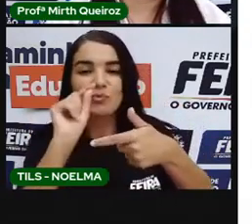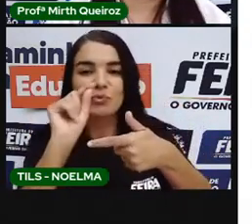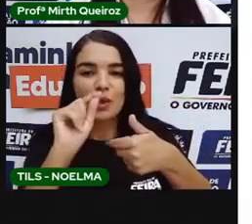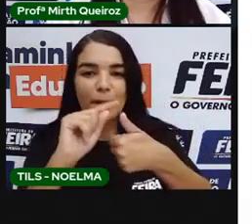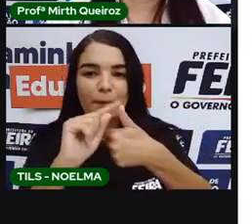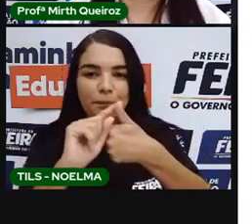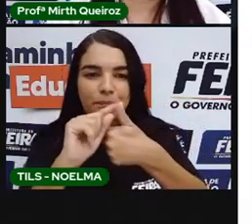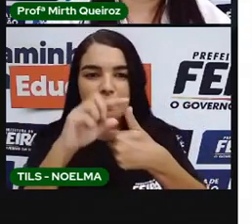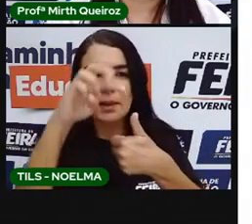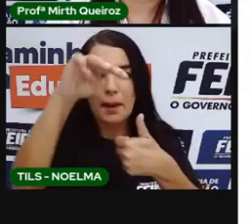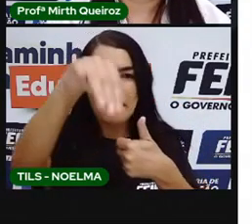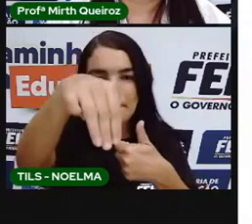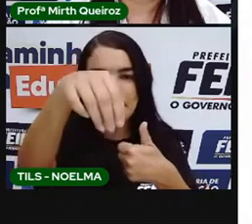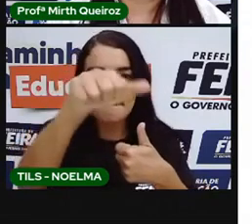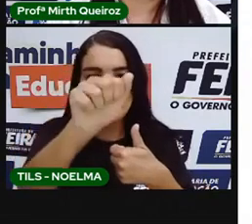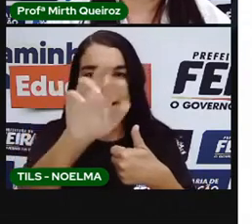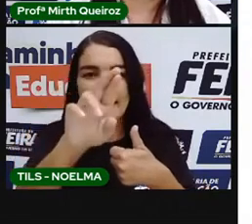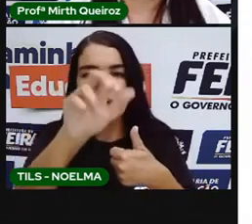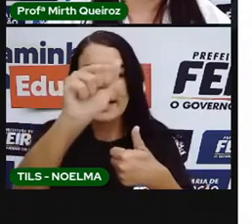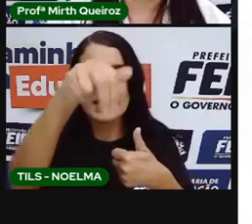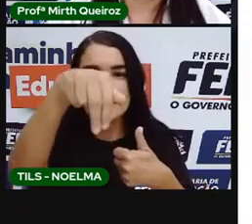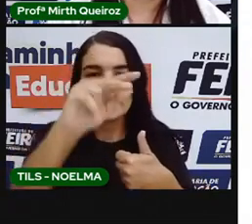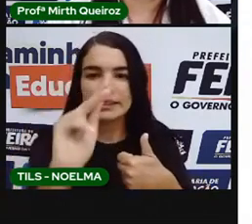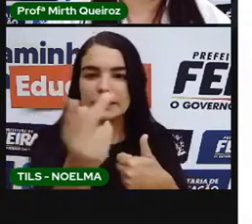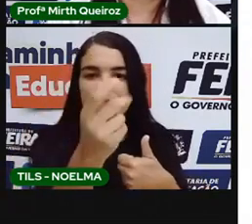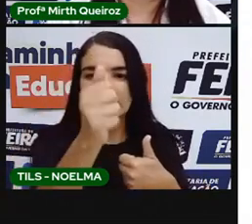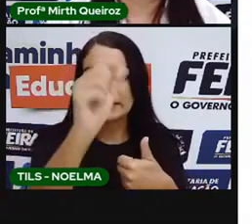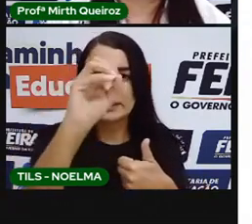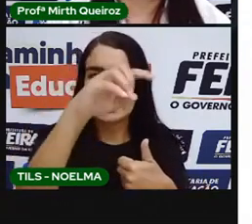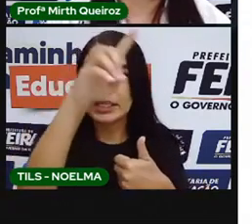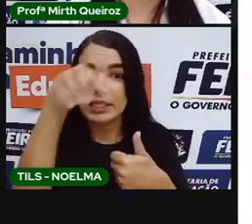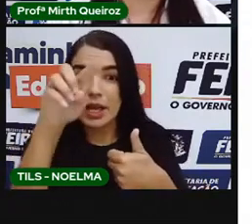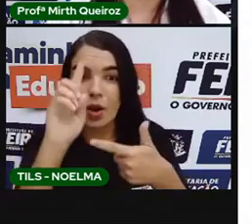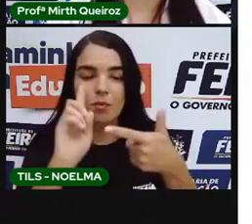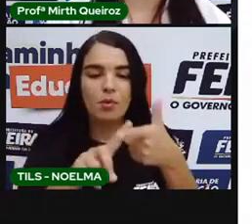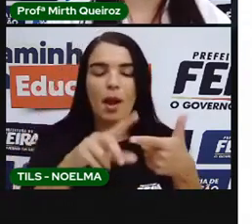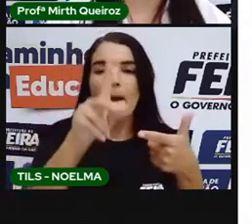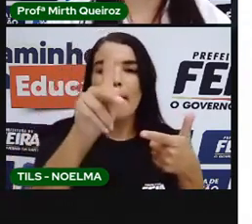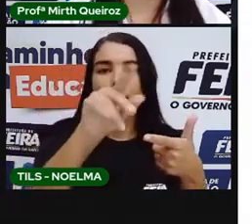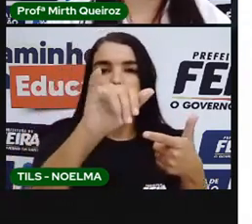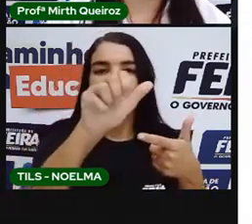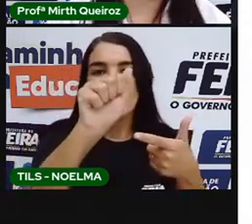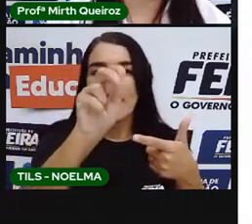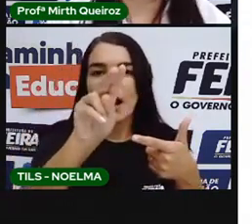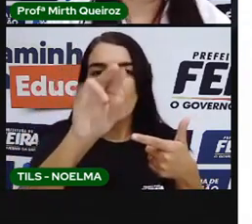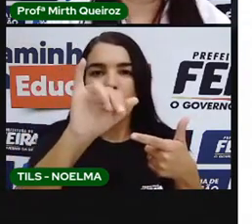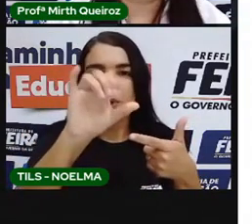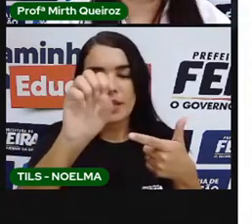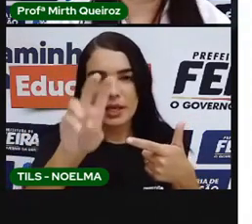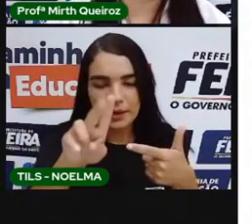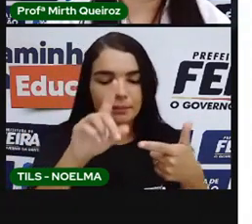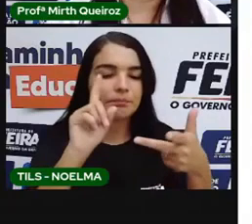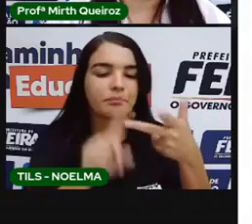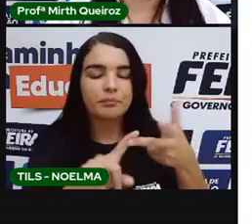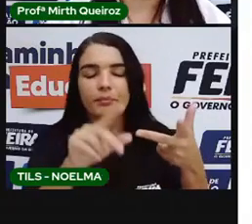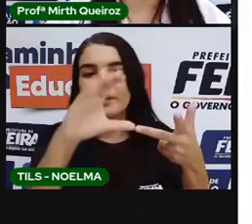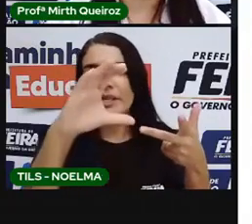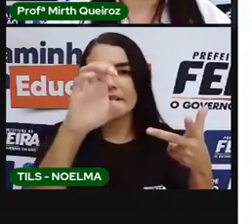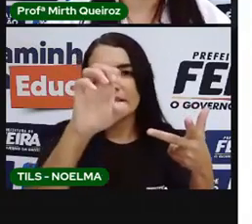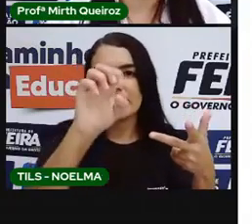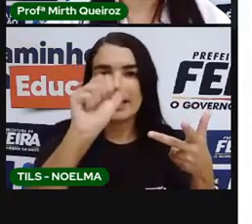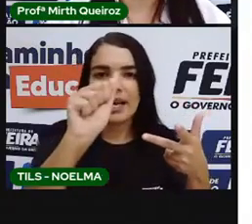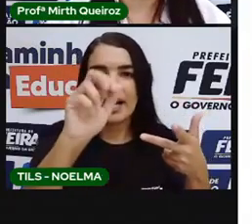Maranhão como capital São Luís, Piauí, capital Teresina, Ceará, capital Fortaleza,